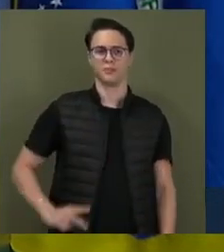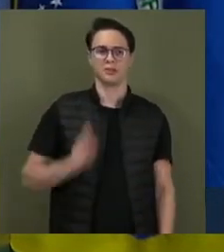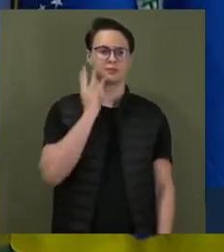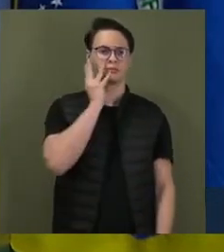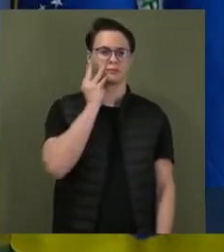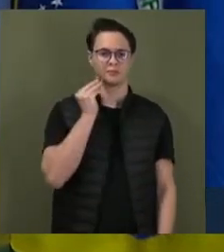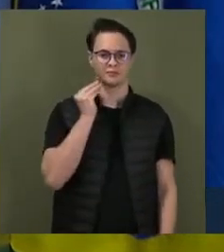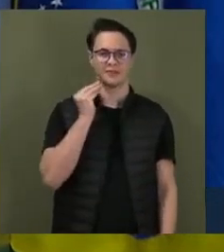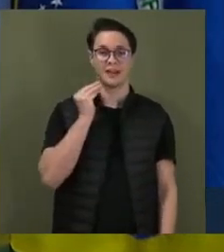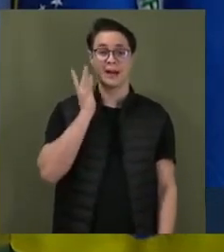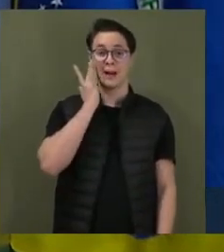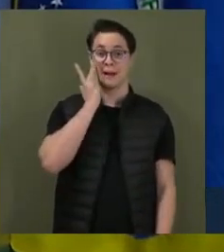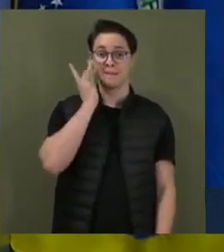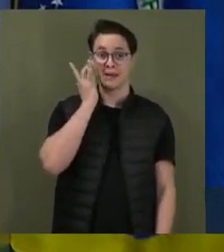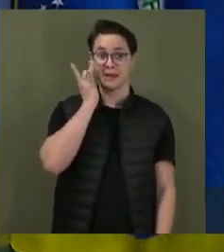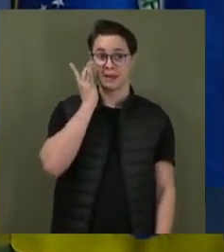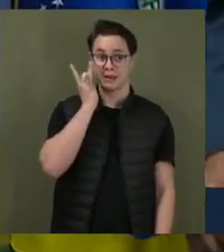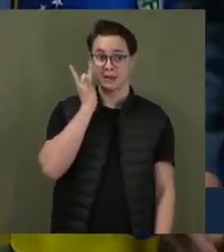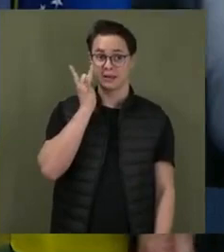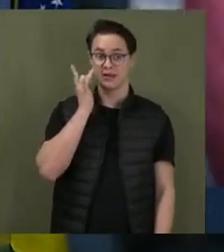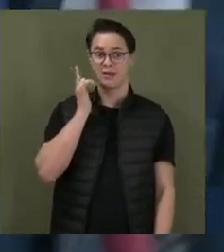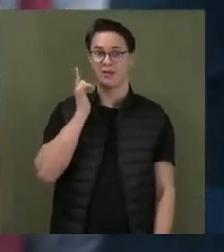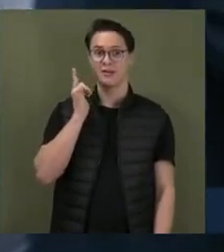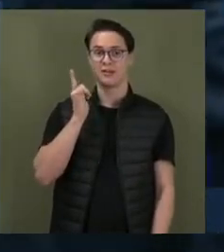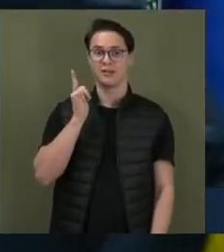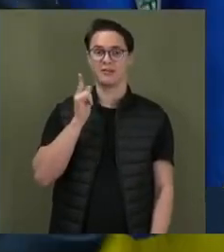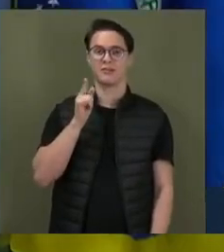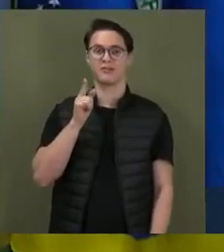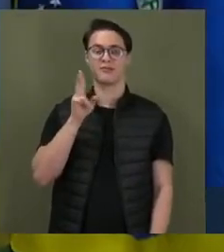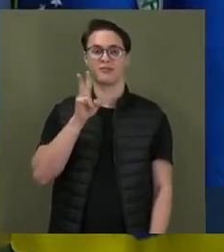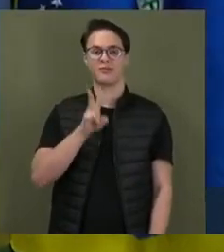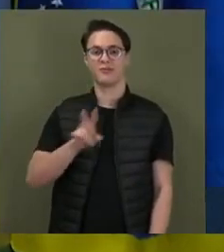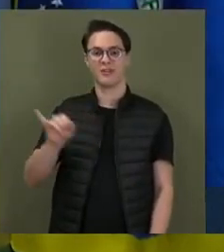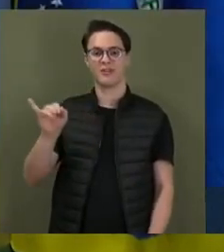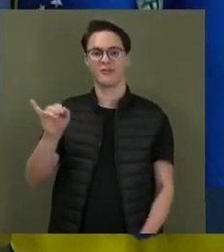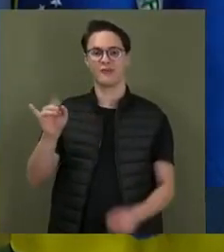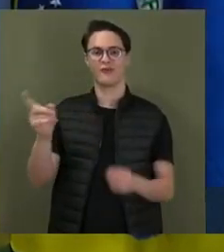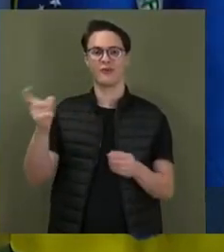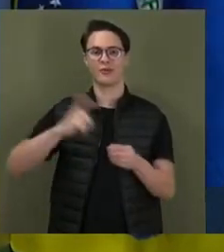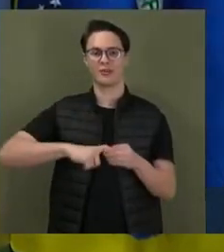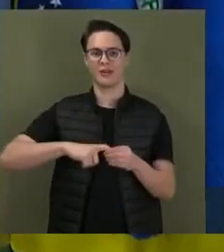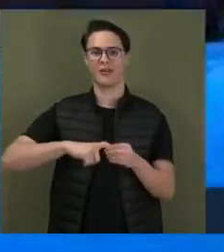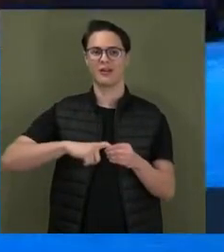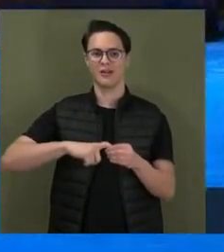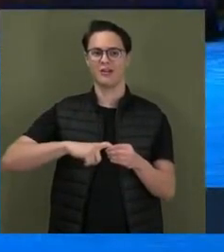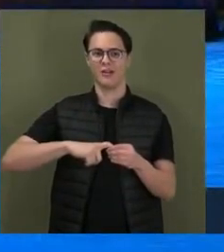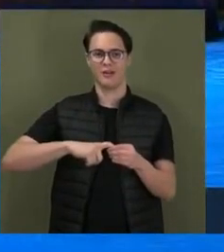amanhã estará se integrando formalmente, voltando